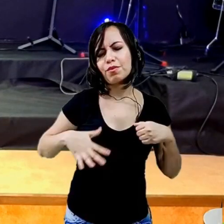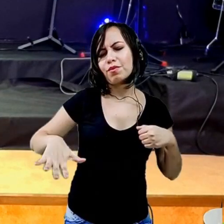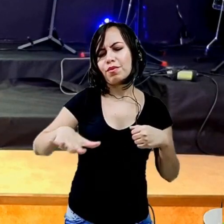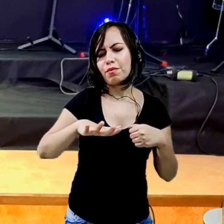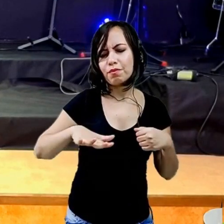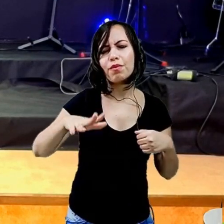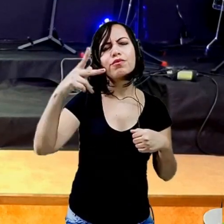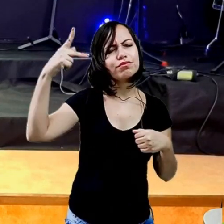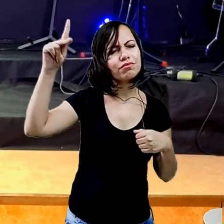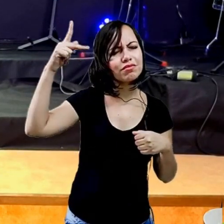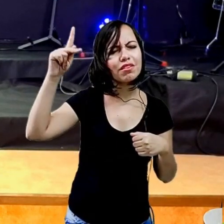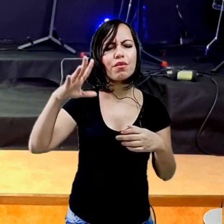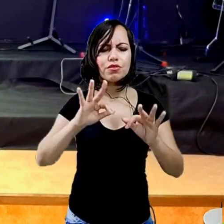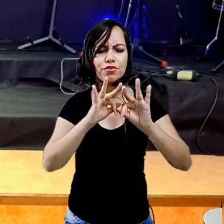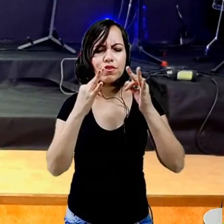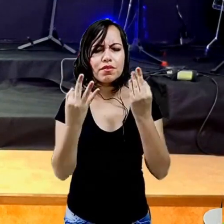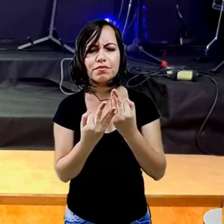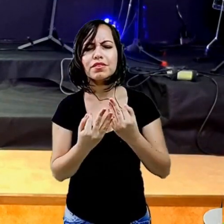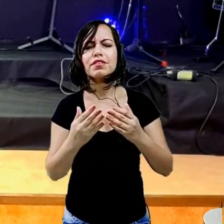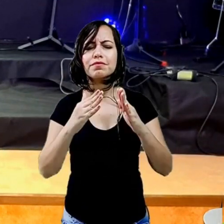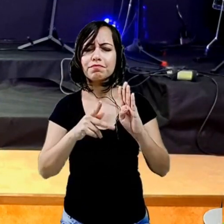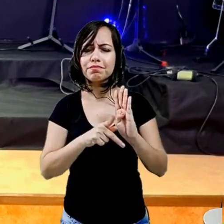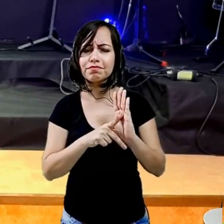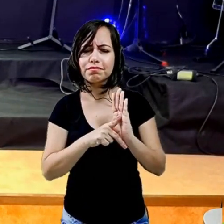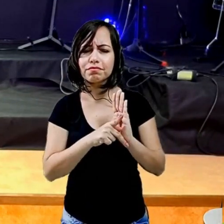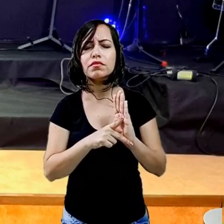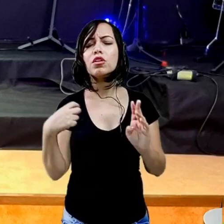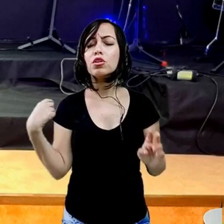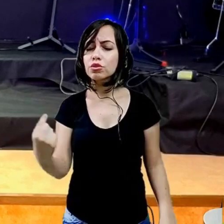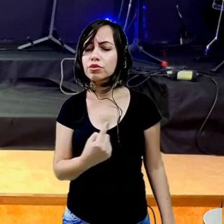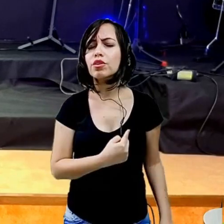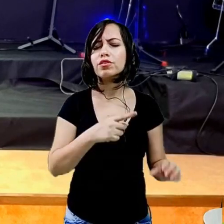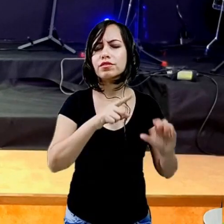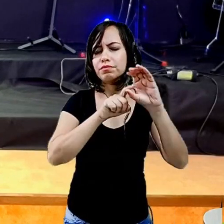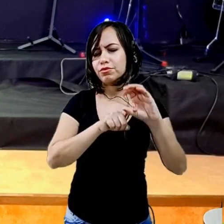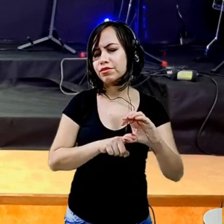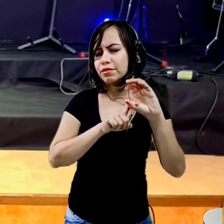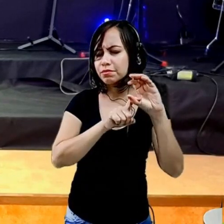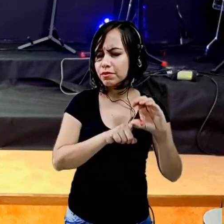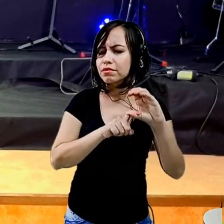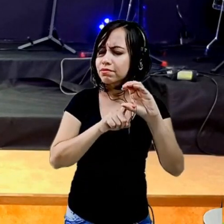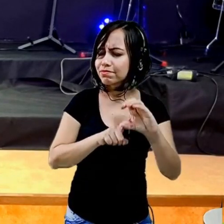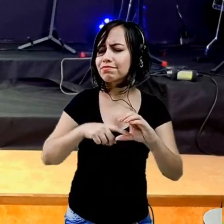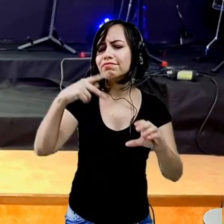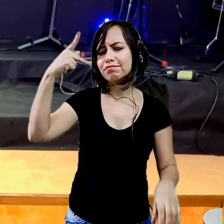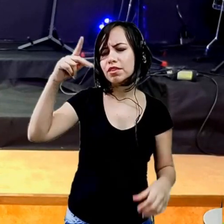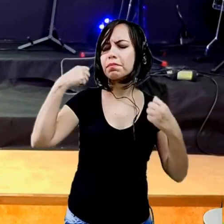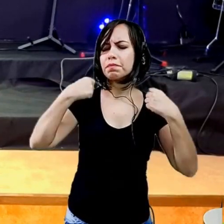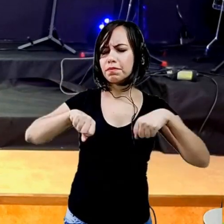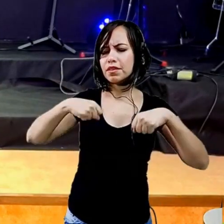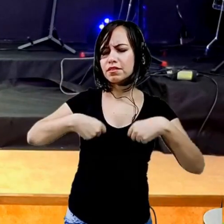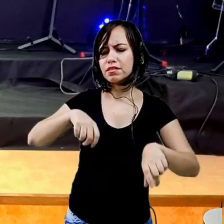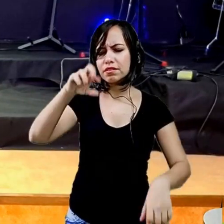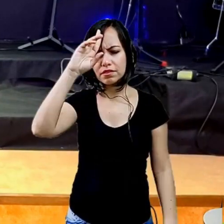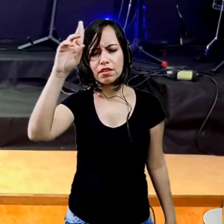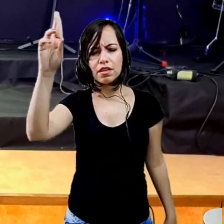igreja, Senhor, porque nós somos dependentes, carecemos e necessitamos do Senhor. Ser com aqueles